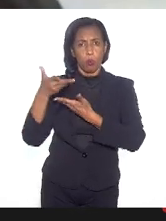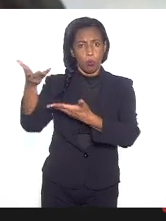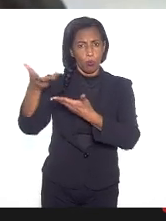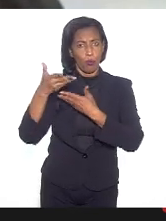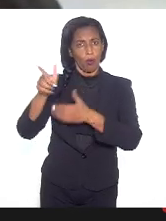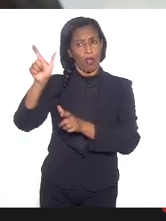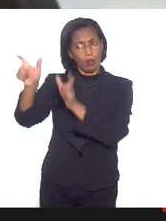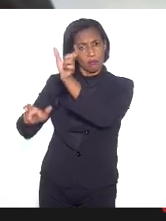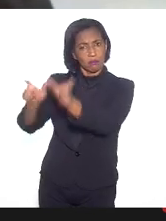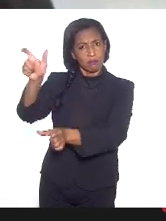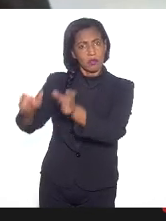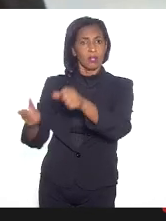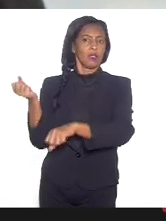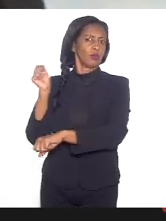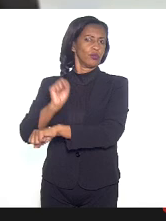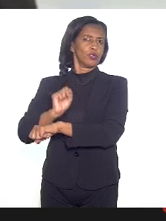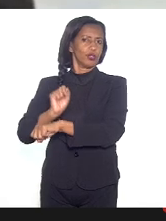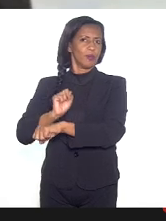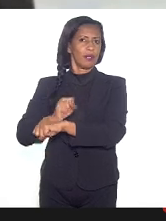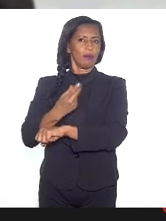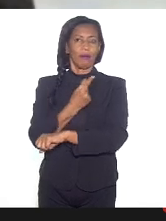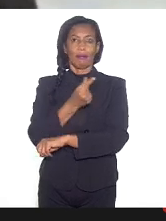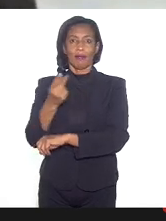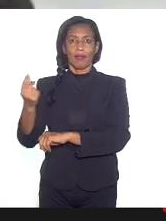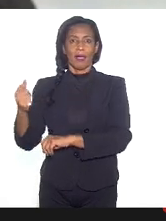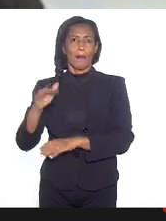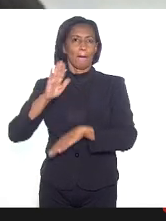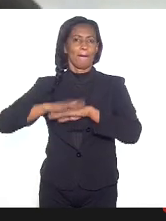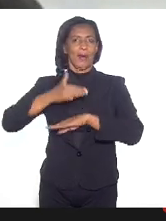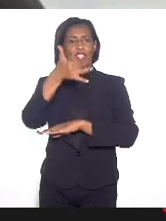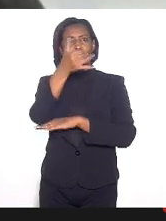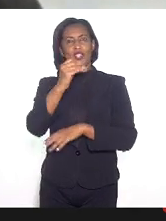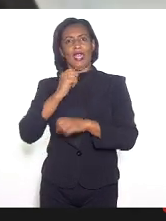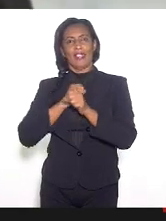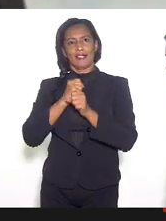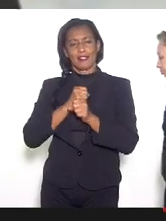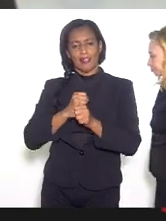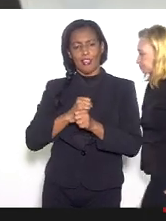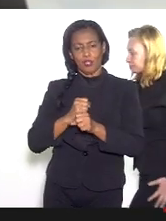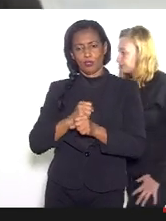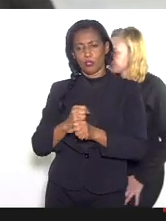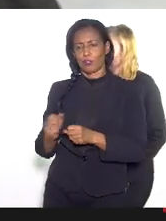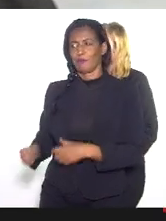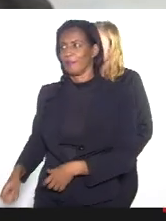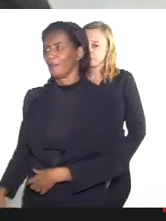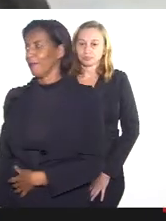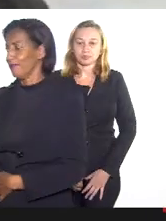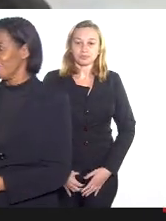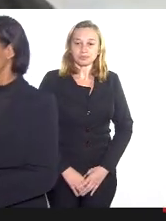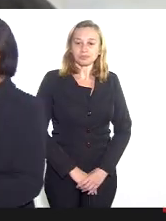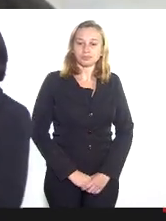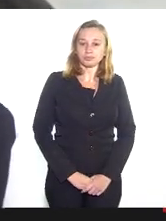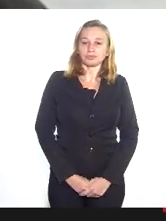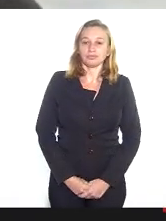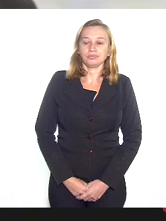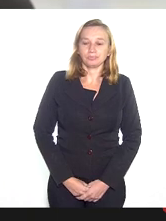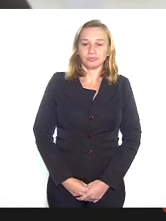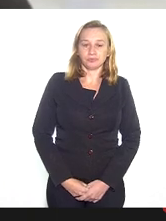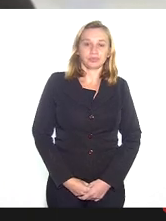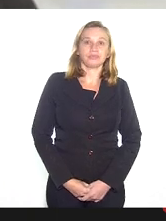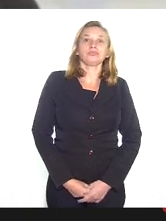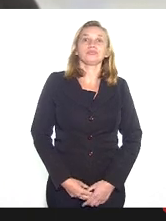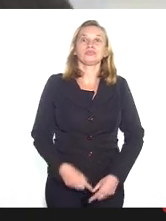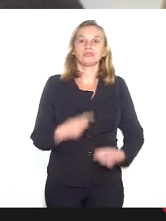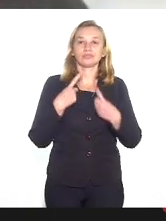desses indivíduos que estão aguardando tanto tempo, mais de uma década, serem chamados. E talvez seja esse o grande objeto dessa